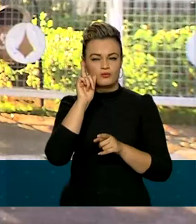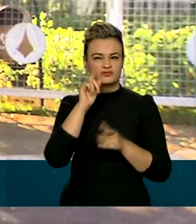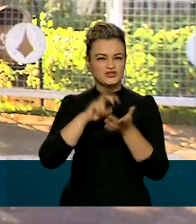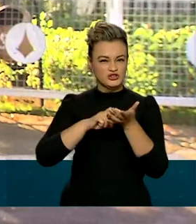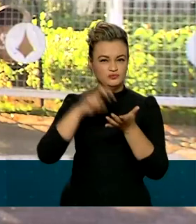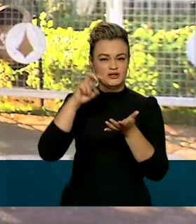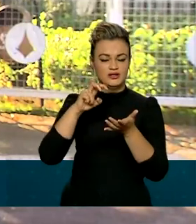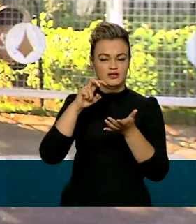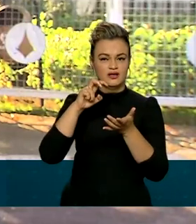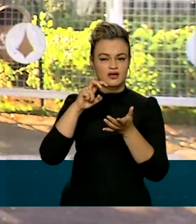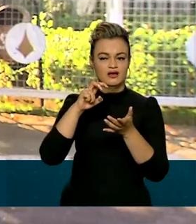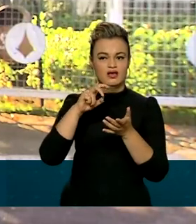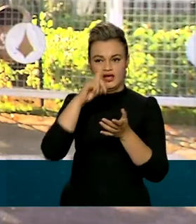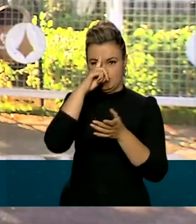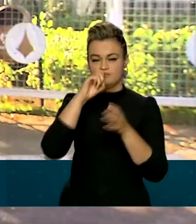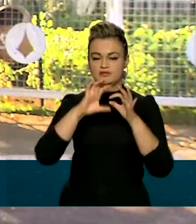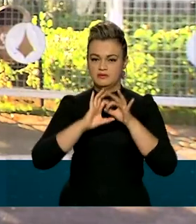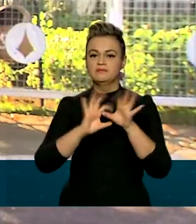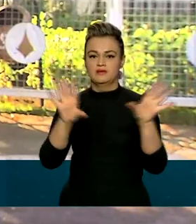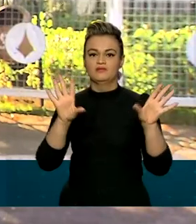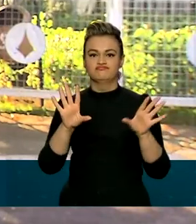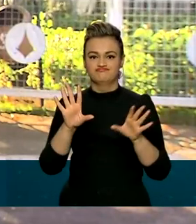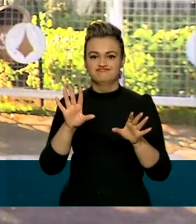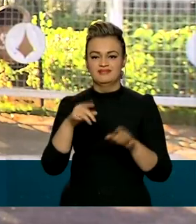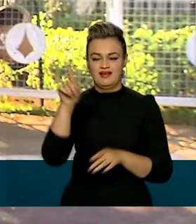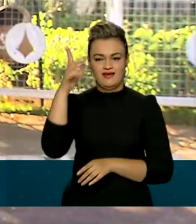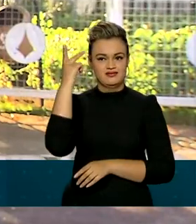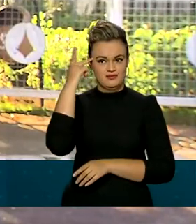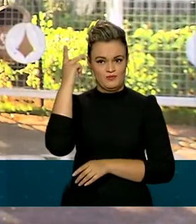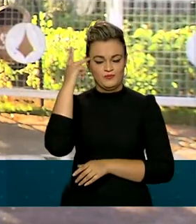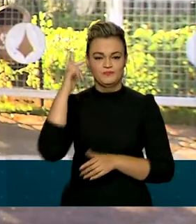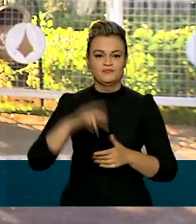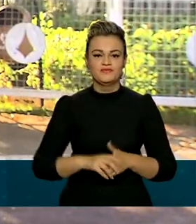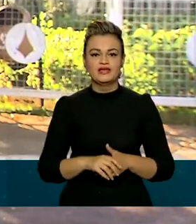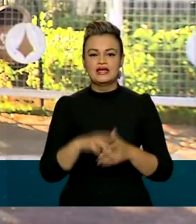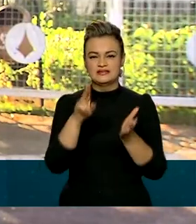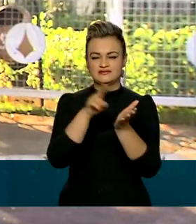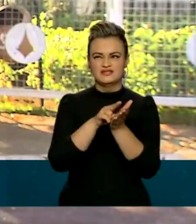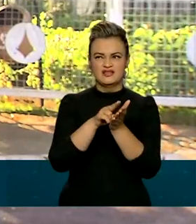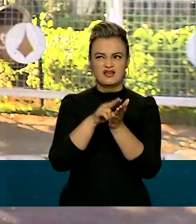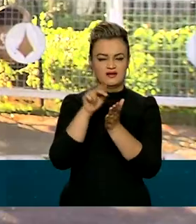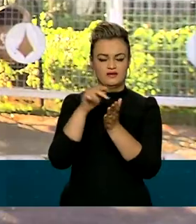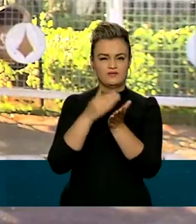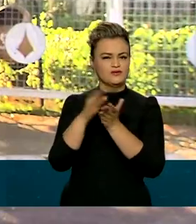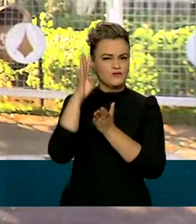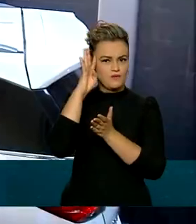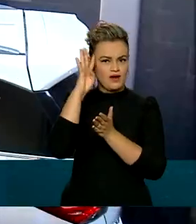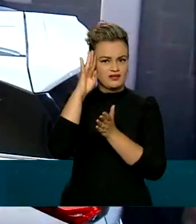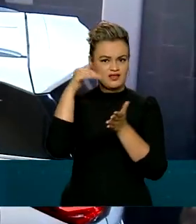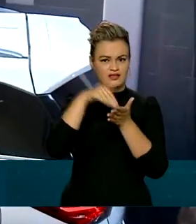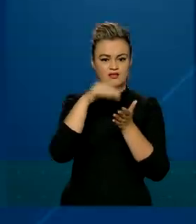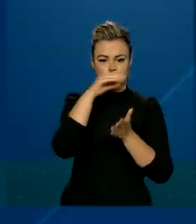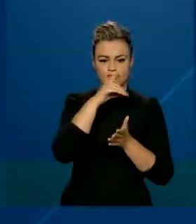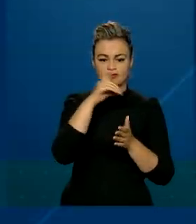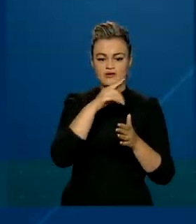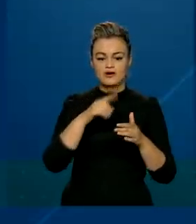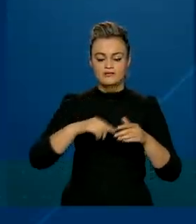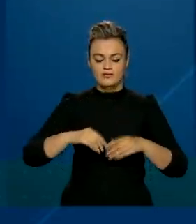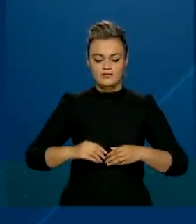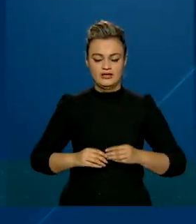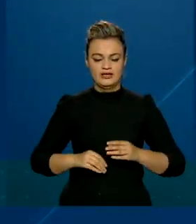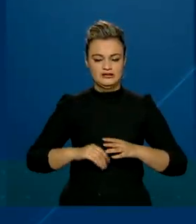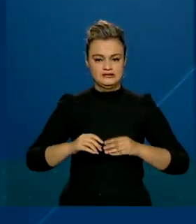pela manhã do Hospital Vila Nova Star, em São Paulo, onde estava internado desde quarta-feira para tratar uma obstrução